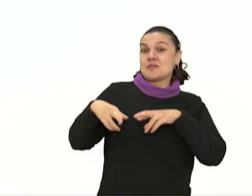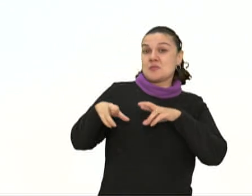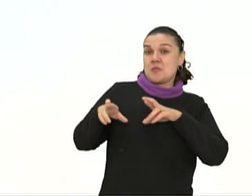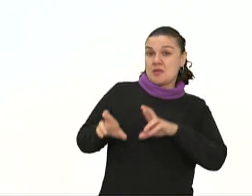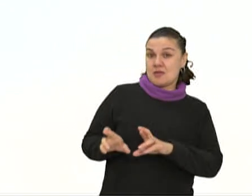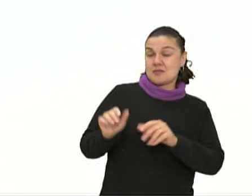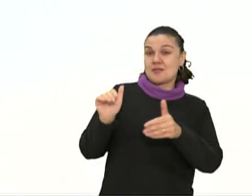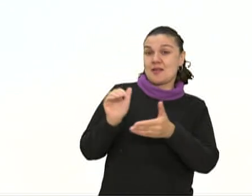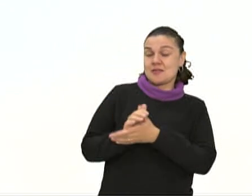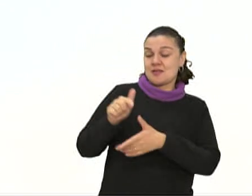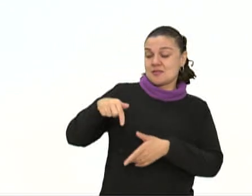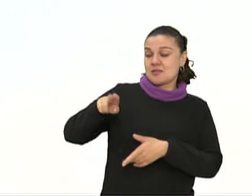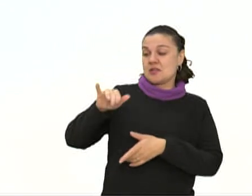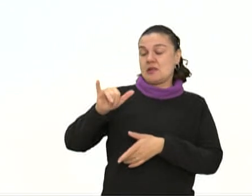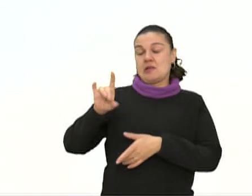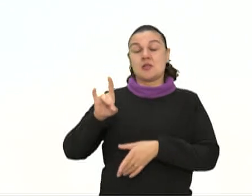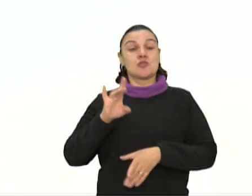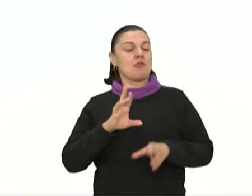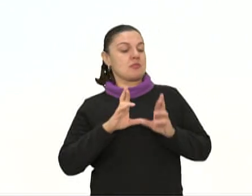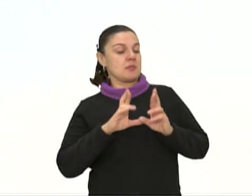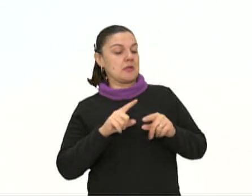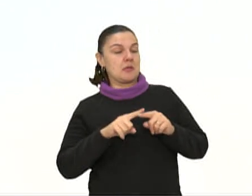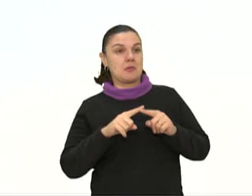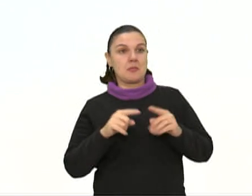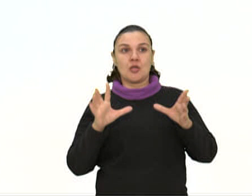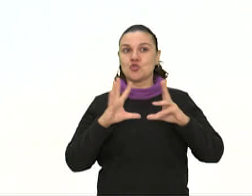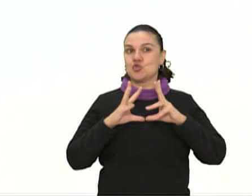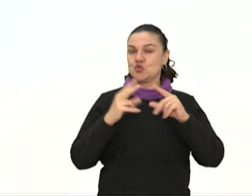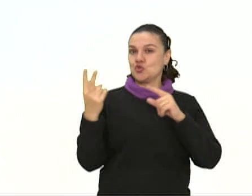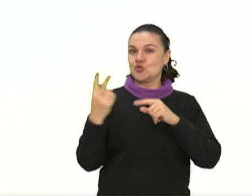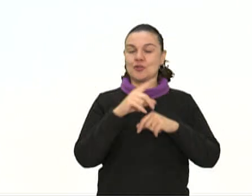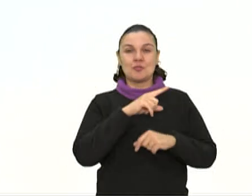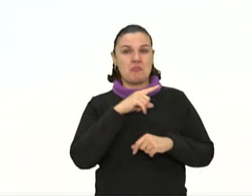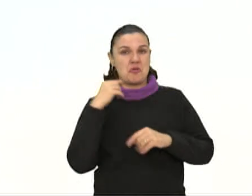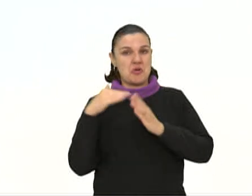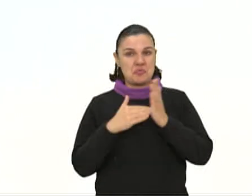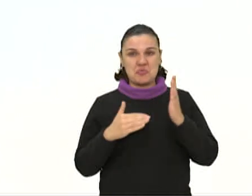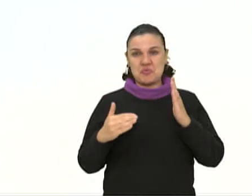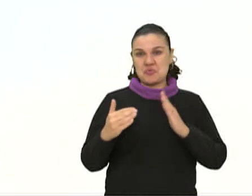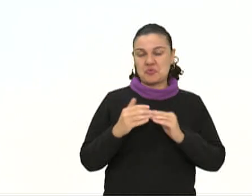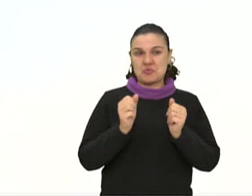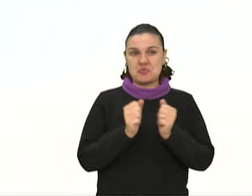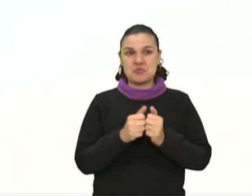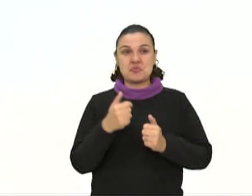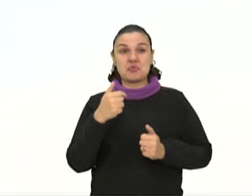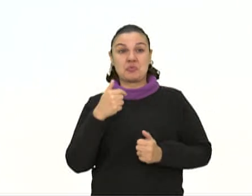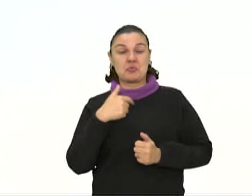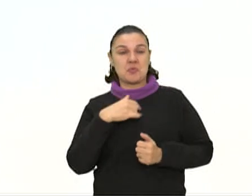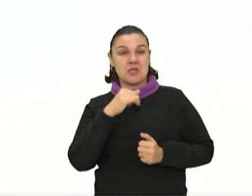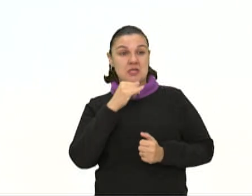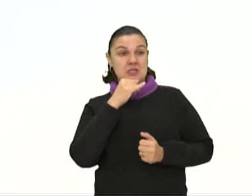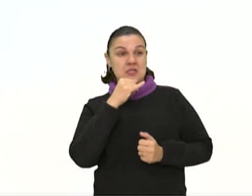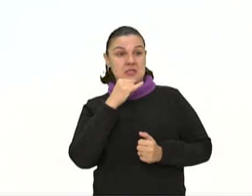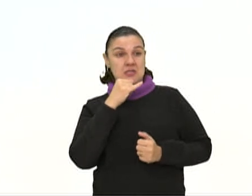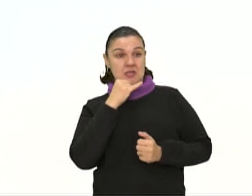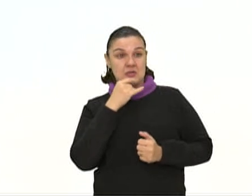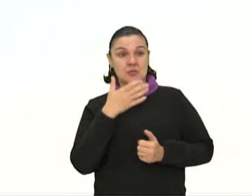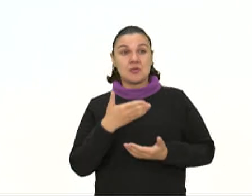casou, ambos morreram. E aqui está tudo comigo, de modo que o que